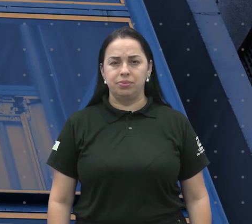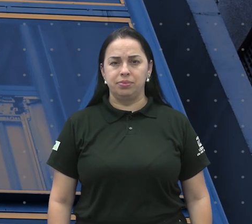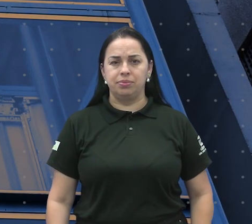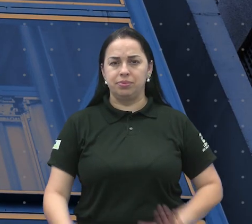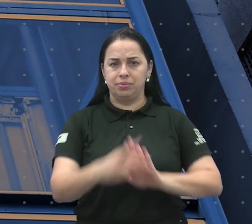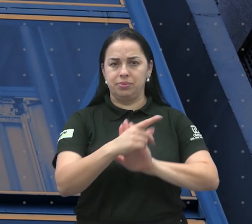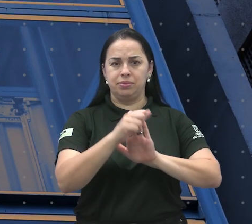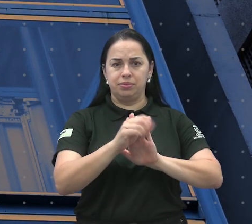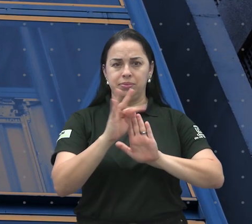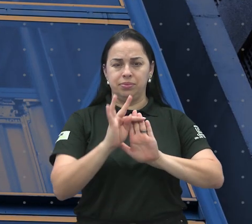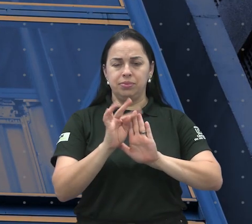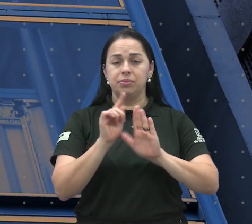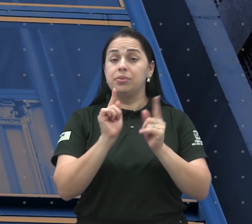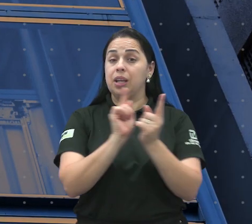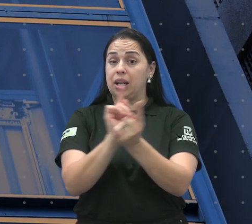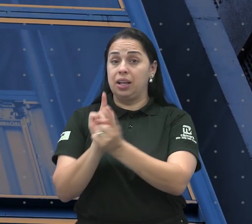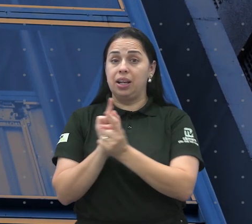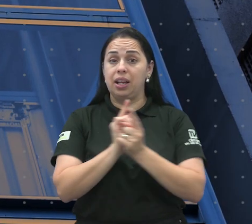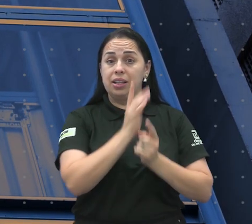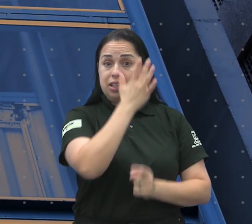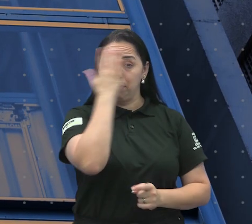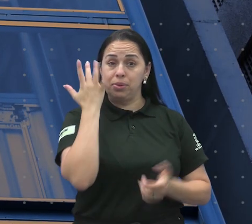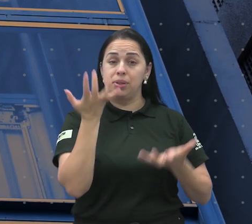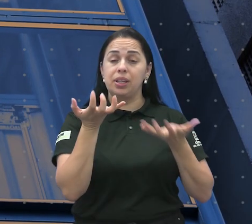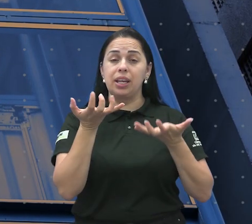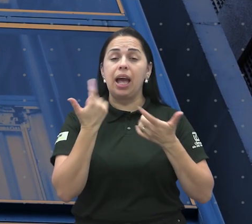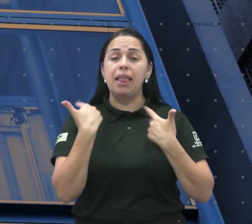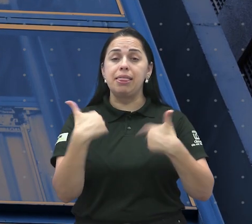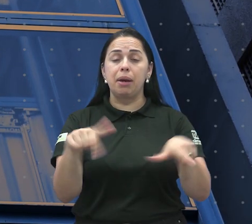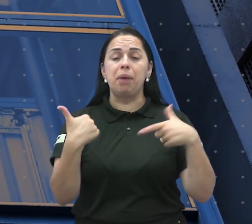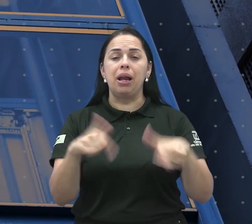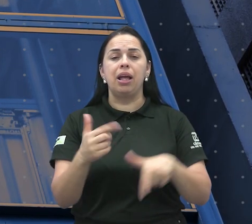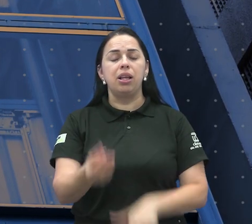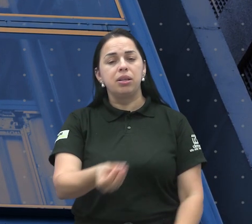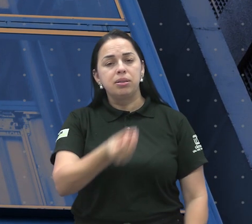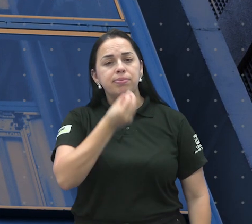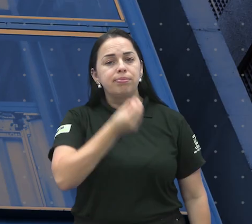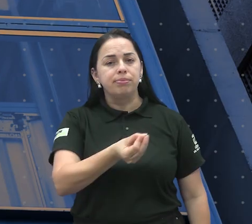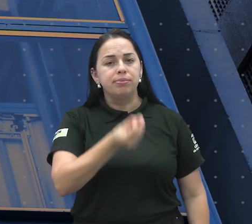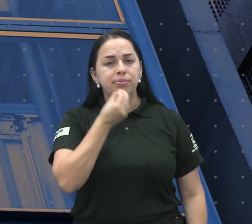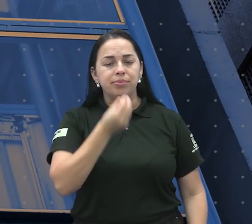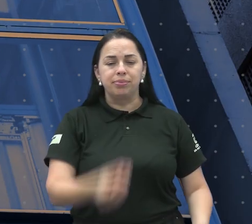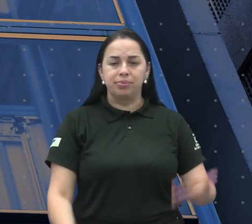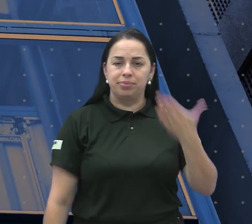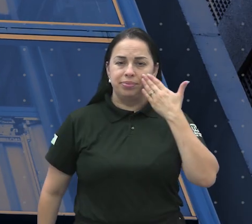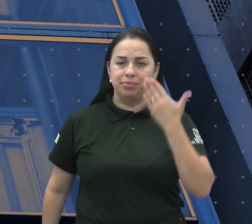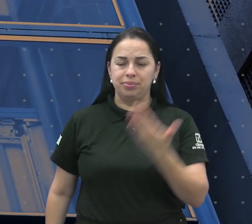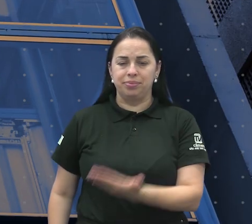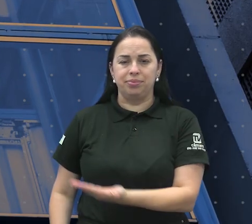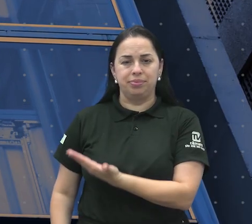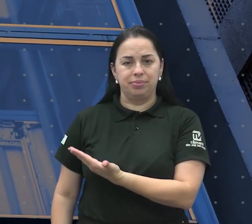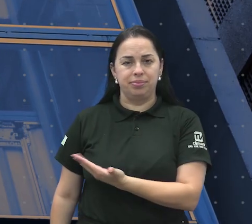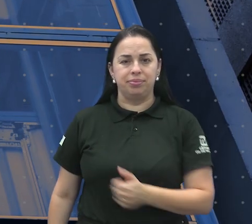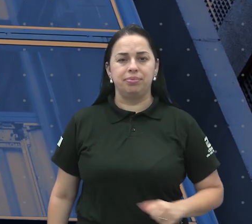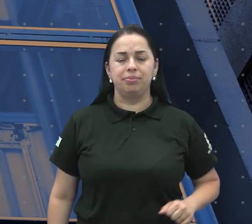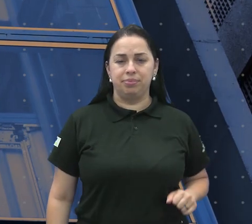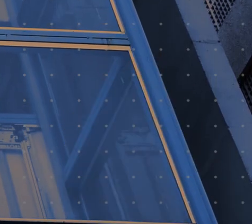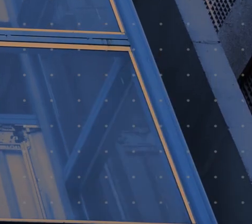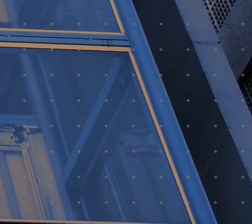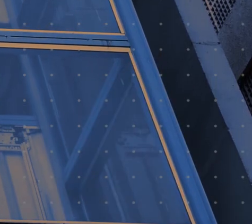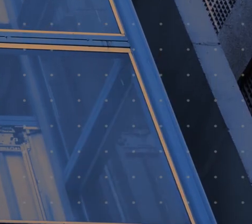O PAT, Posto de Atendimento ao Trabalhador de São José dos Campos, tem oportunidade de emprego